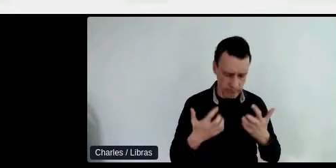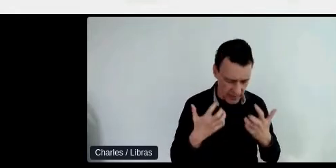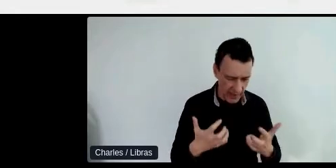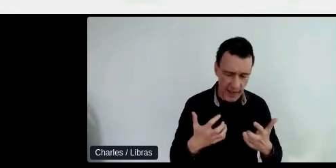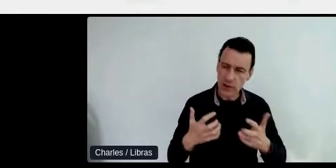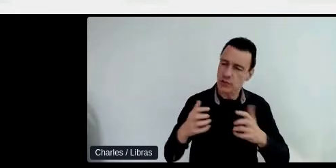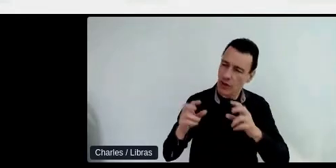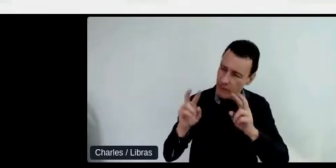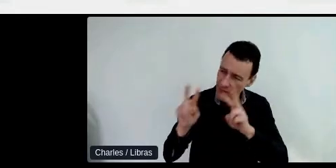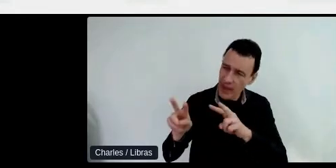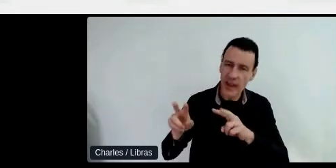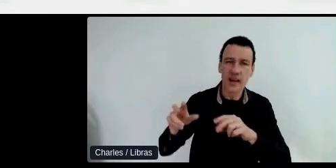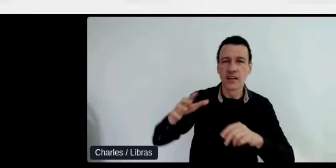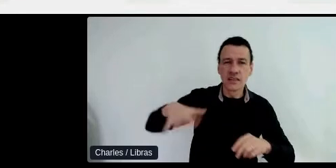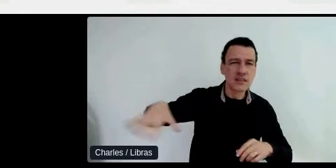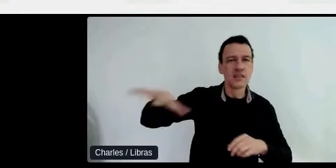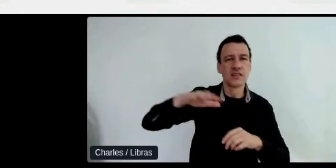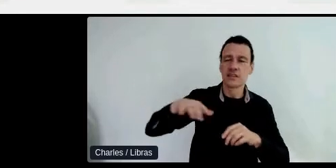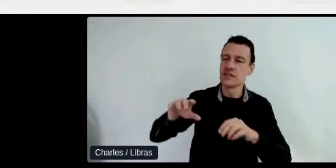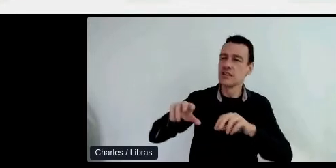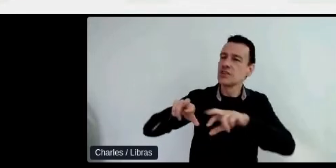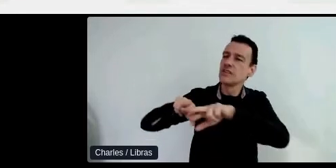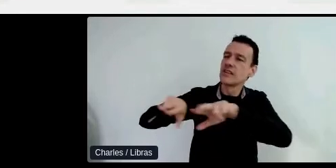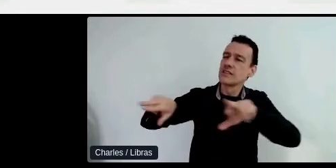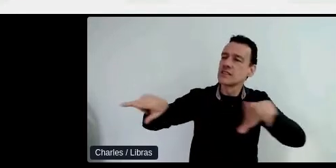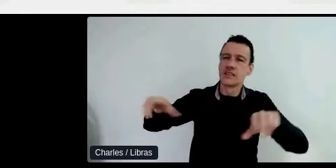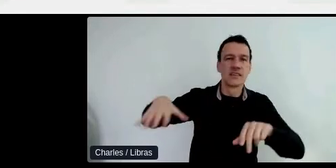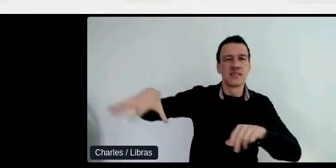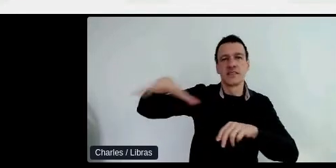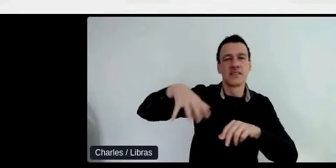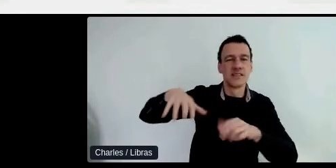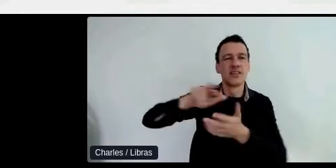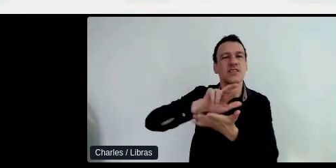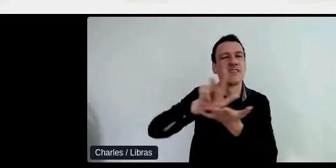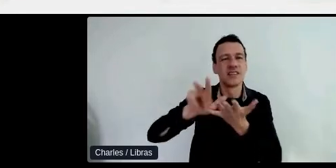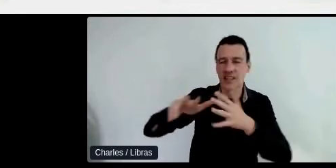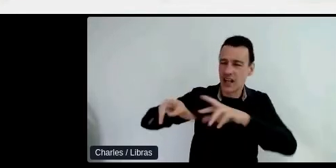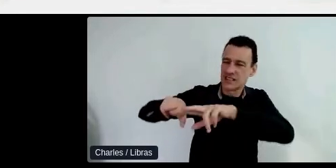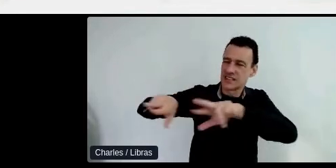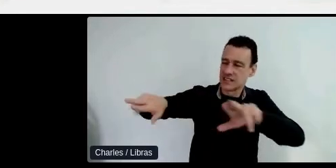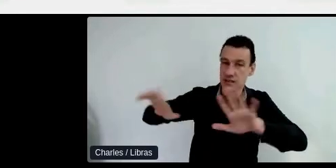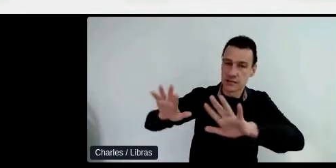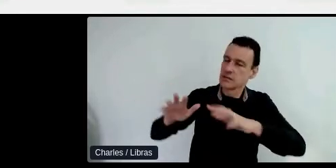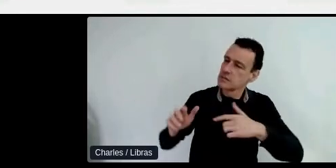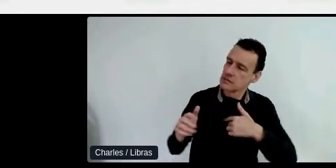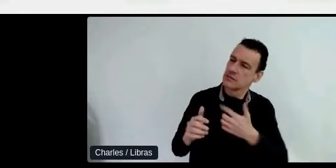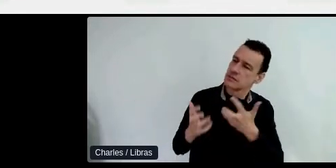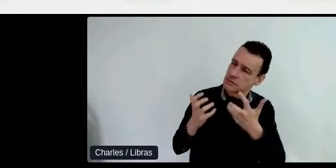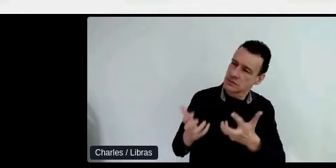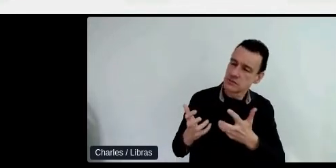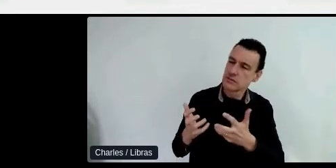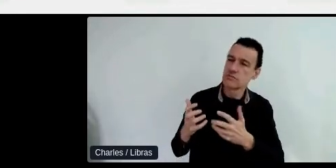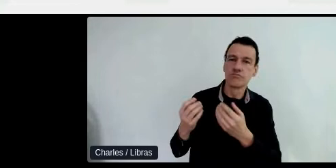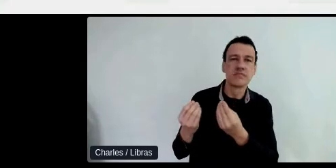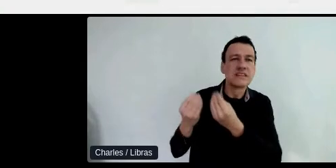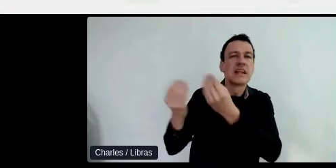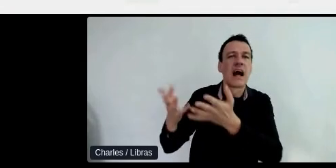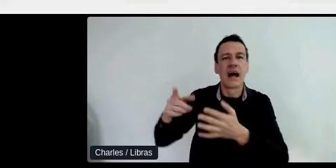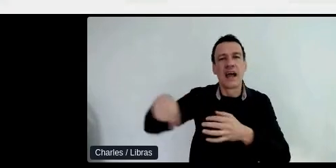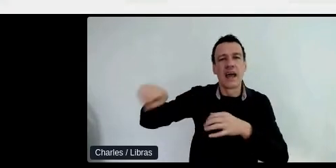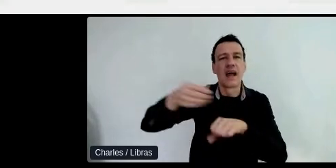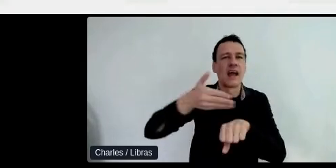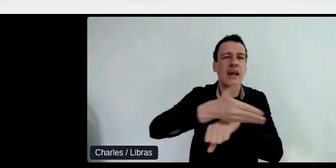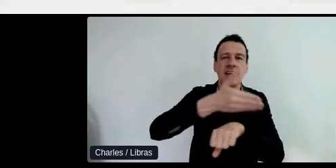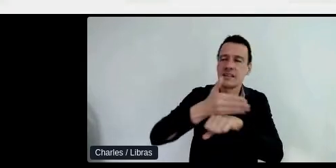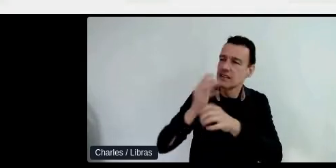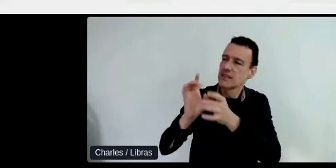das pessoas, para olhar para a diferença que cada um possui, para poder consumir um conteúdo, se eu não tiver essa